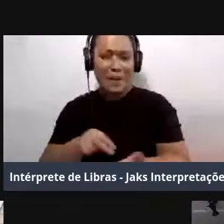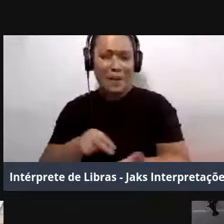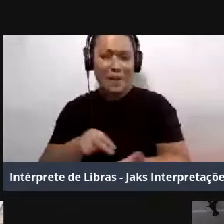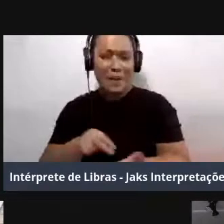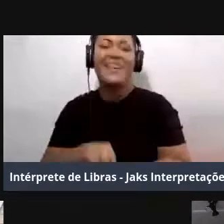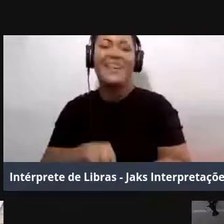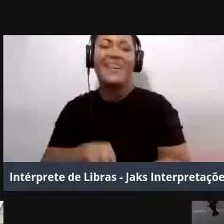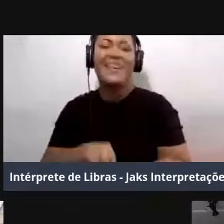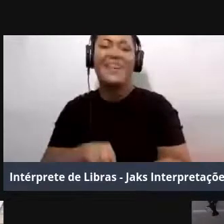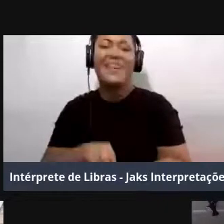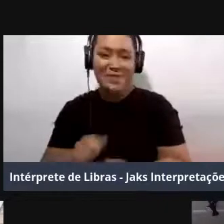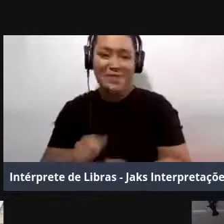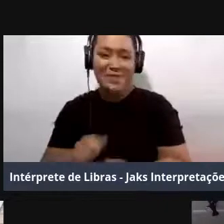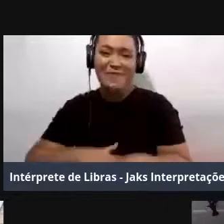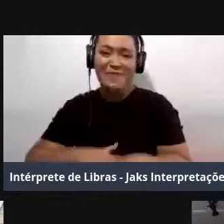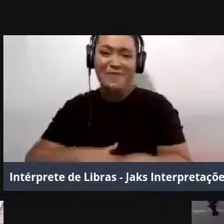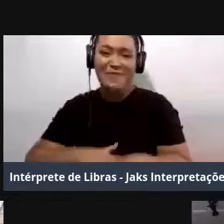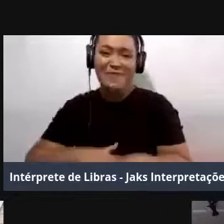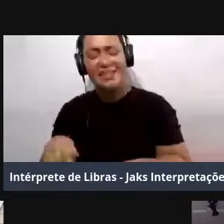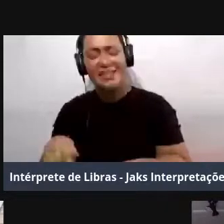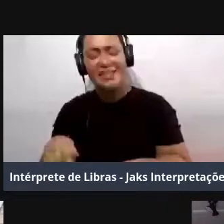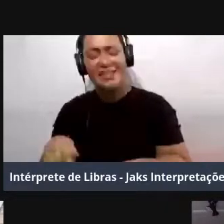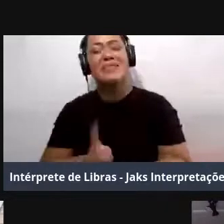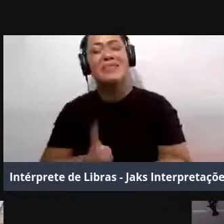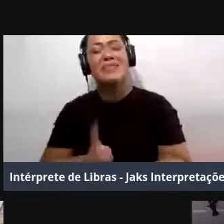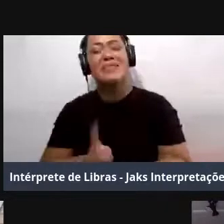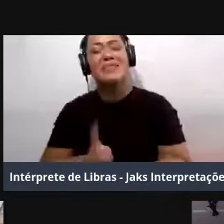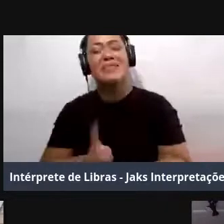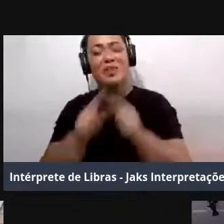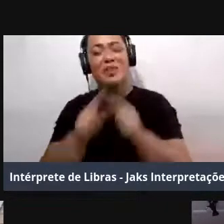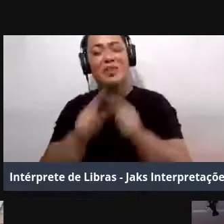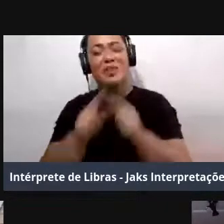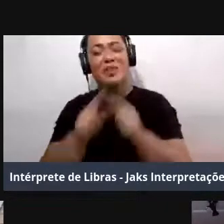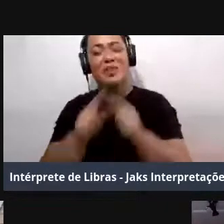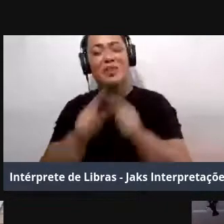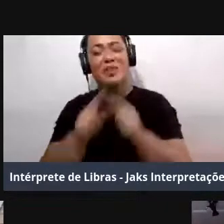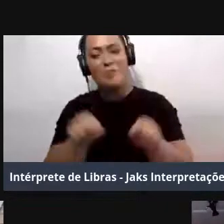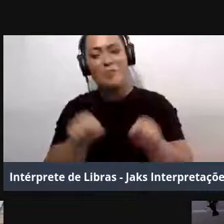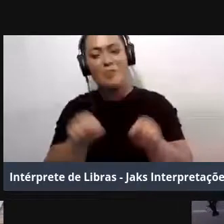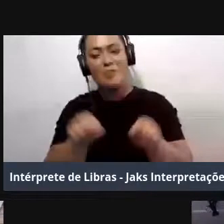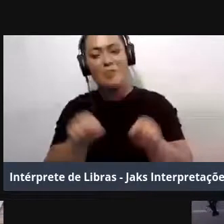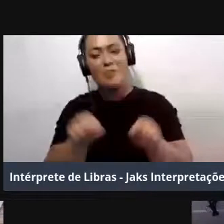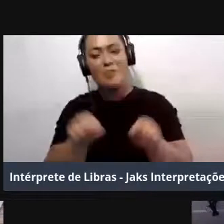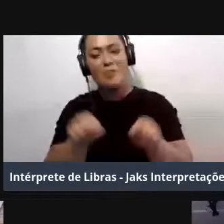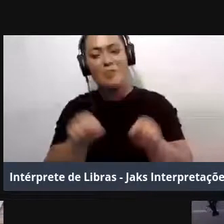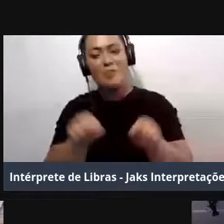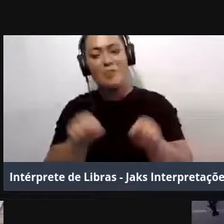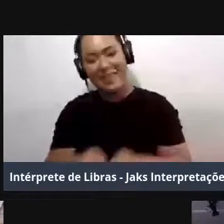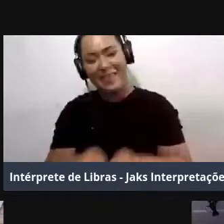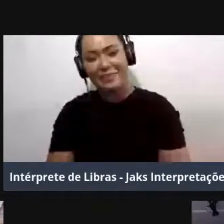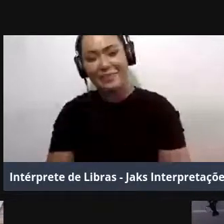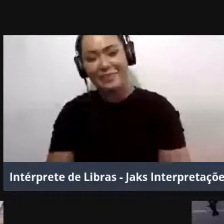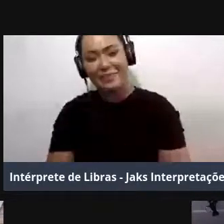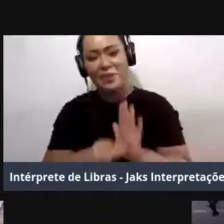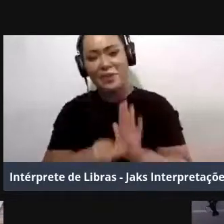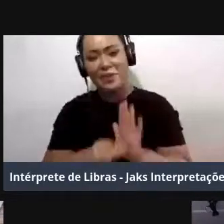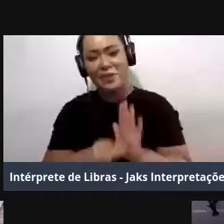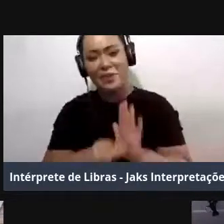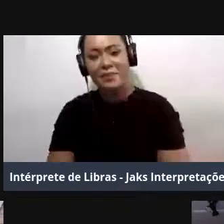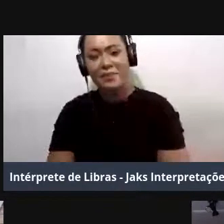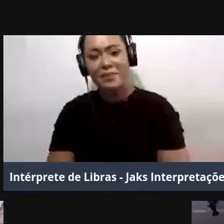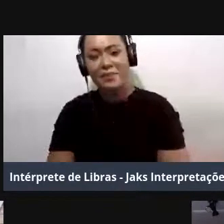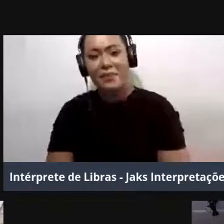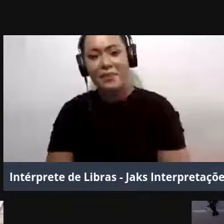E aí eu vou... A coordenação geral, a produção e a pesquisa de Marília Nepomuceno.